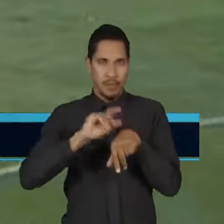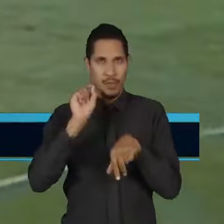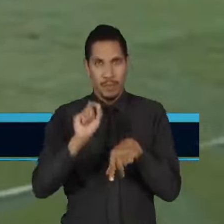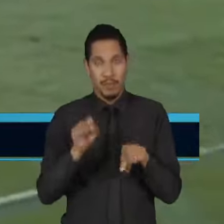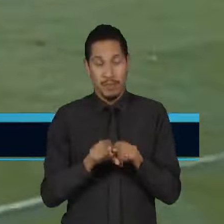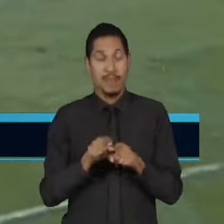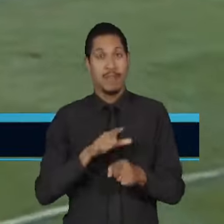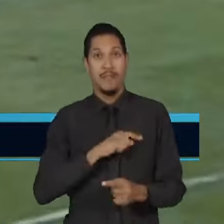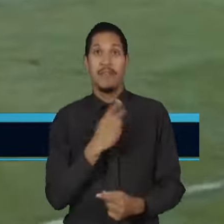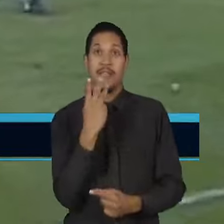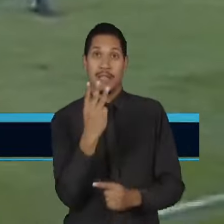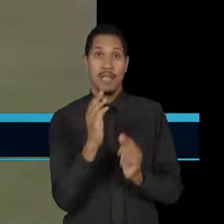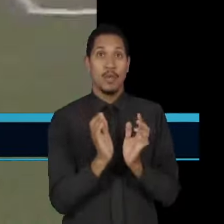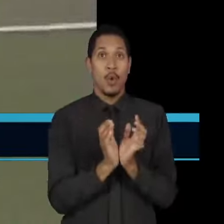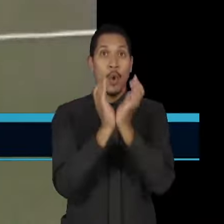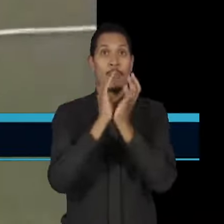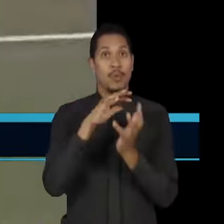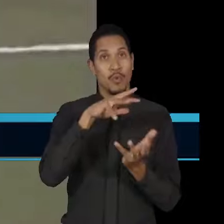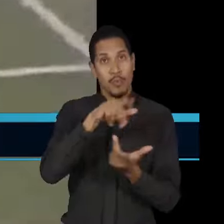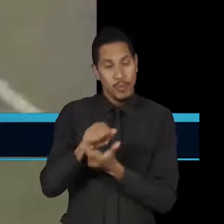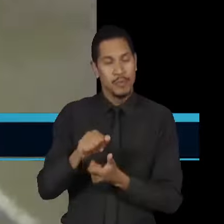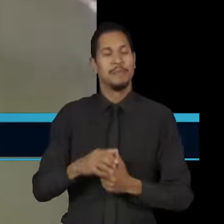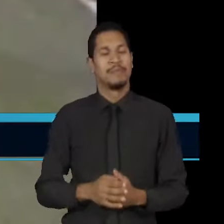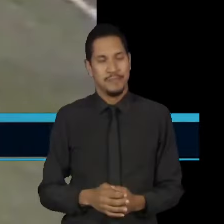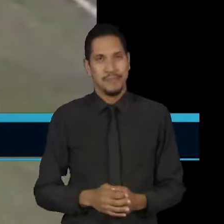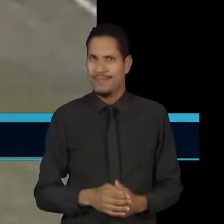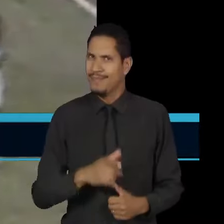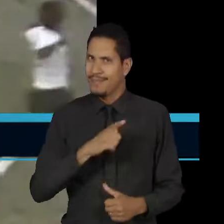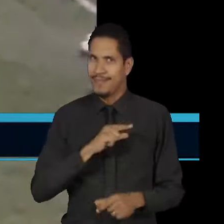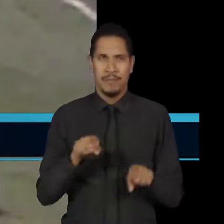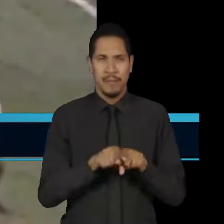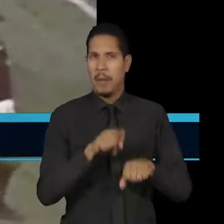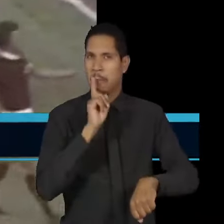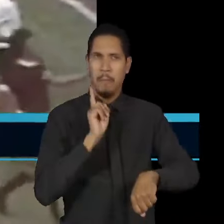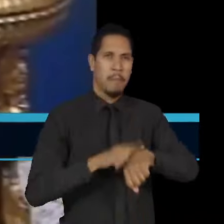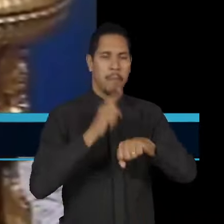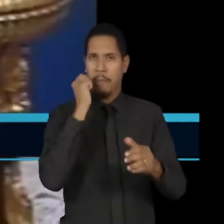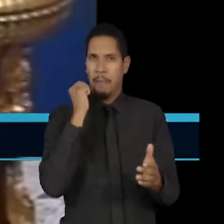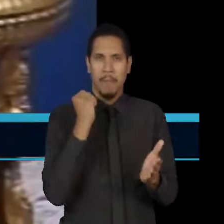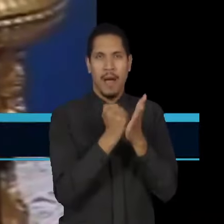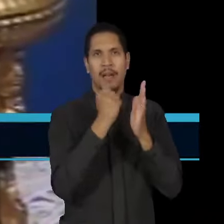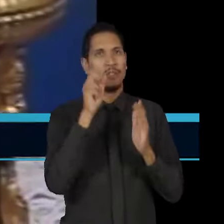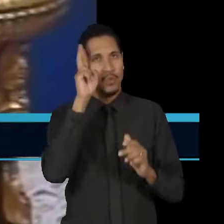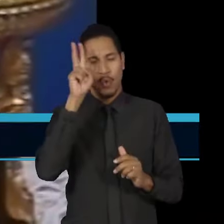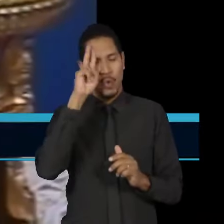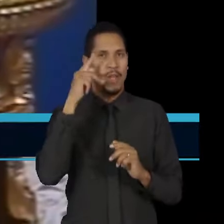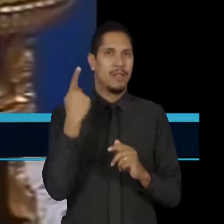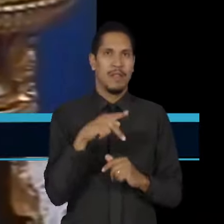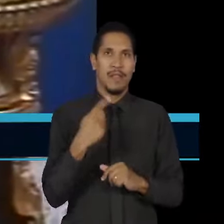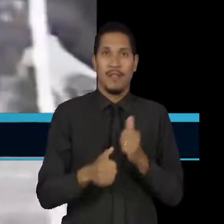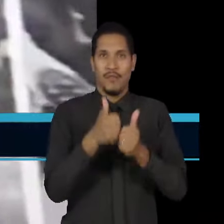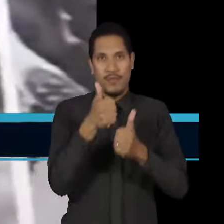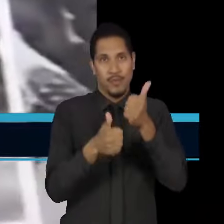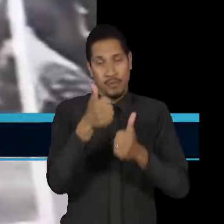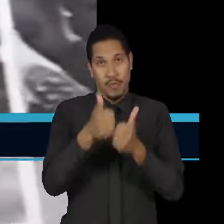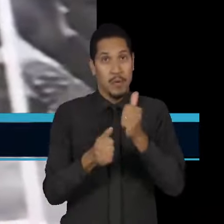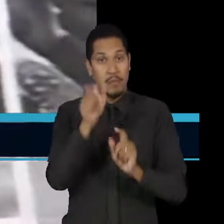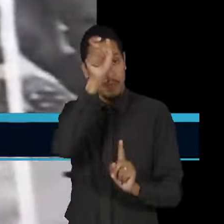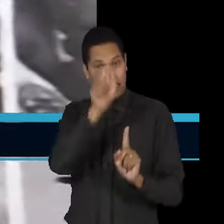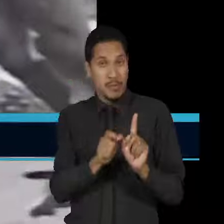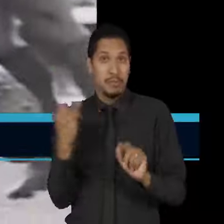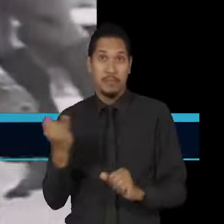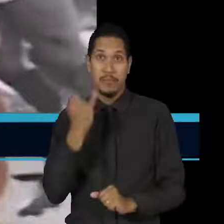transmitiu 3 Copas do Mundo. O Grandes Momentos do Esporte resgatou personagens importantes que faziam a